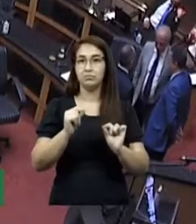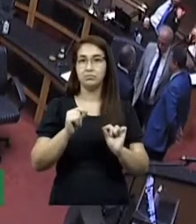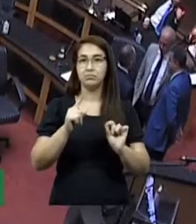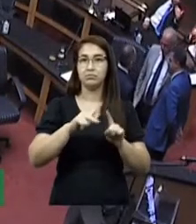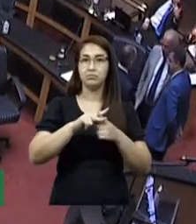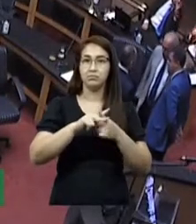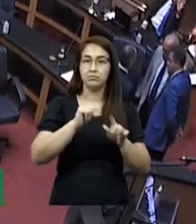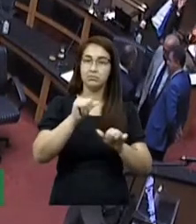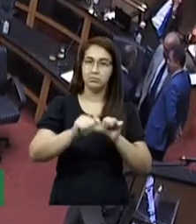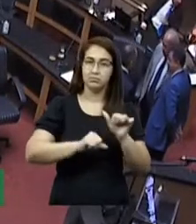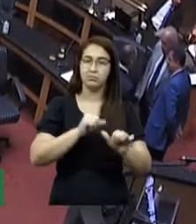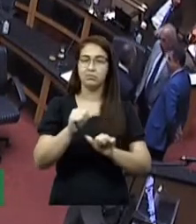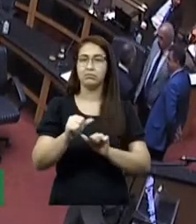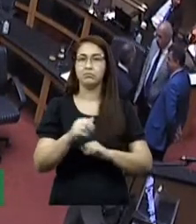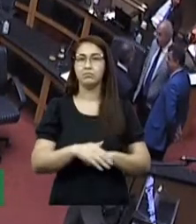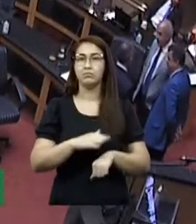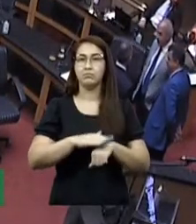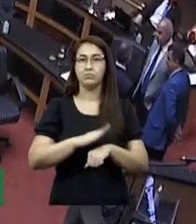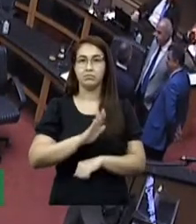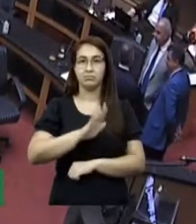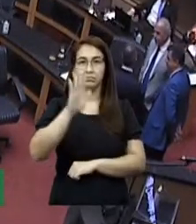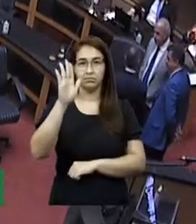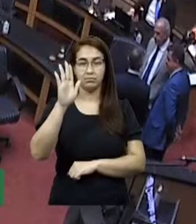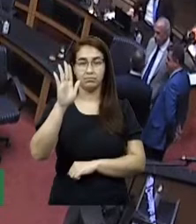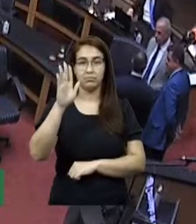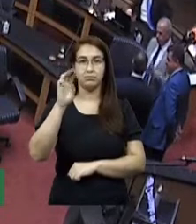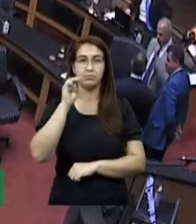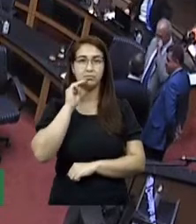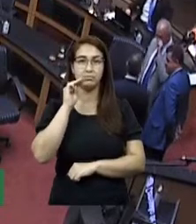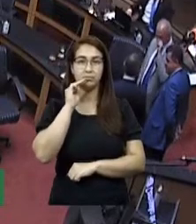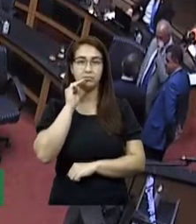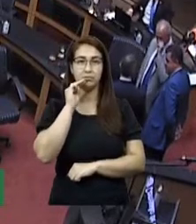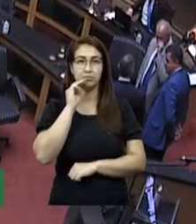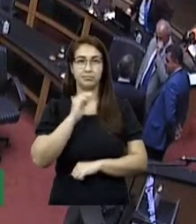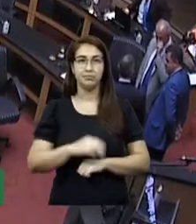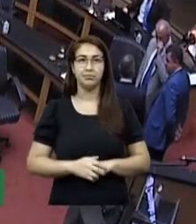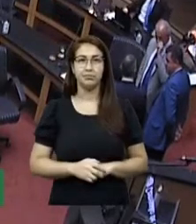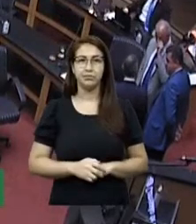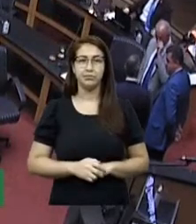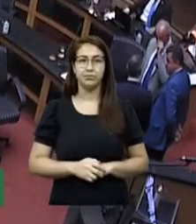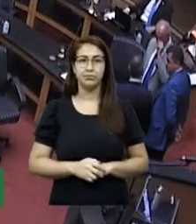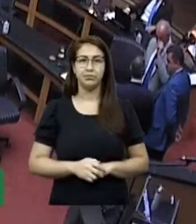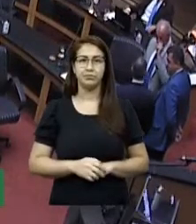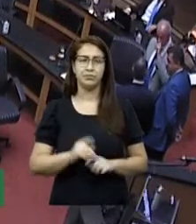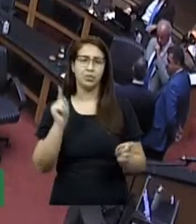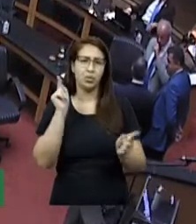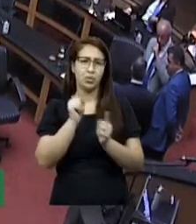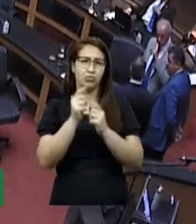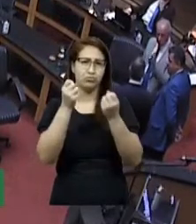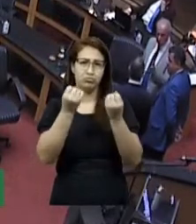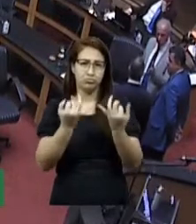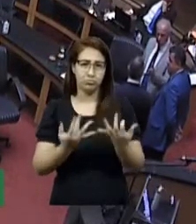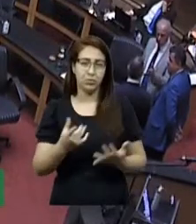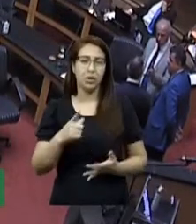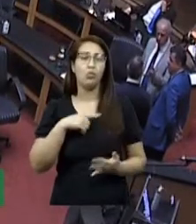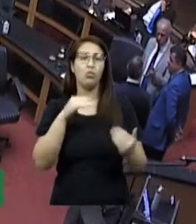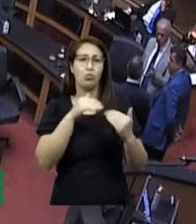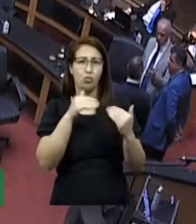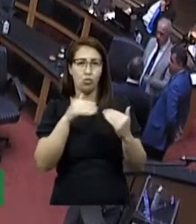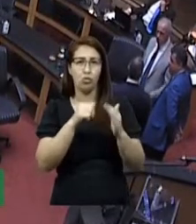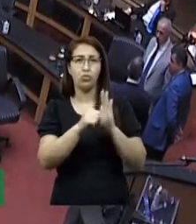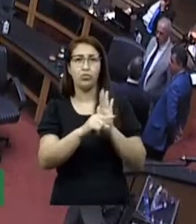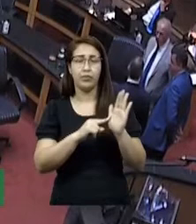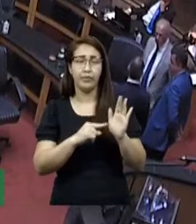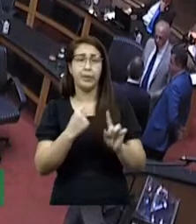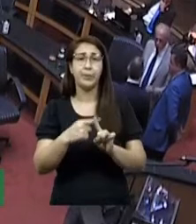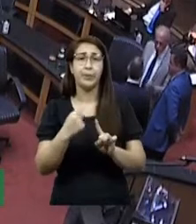a autora deputada Marlene Flenger. Senhor presidente, só para explicar... Eu concordo com o veto, porque, na verdade,